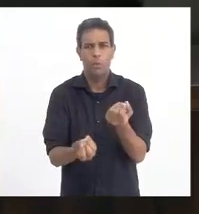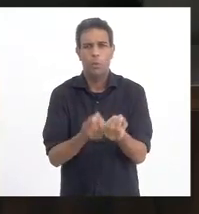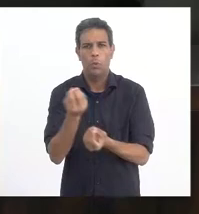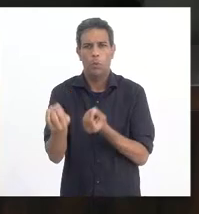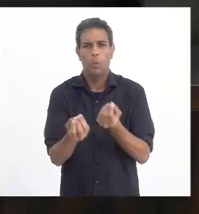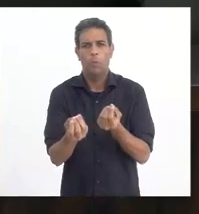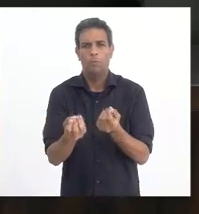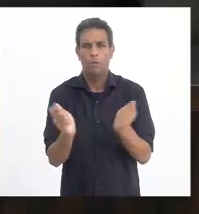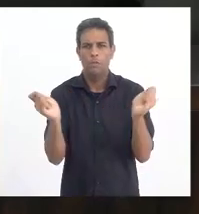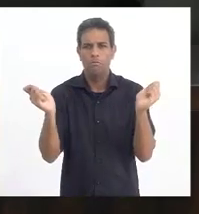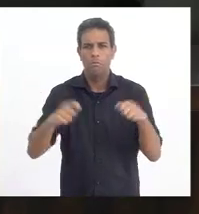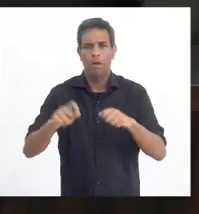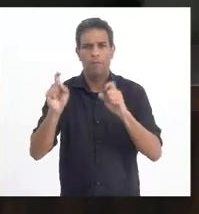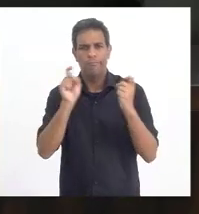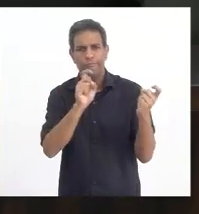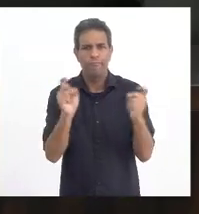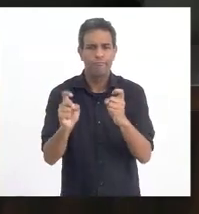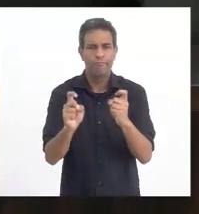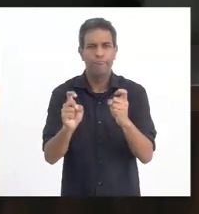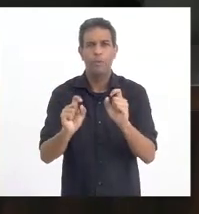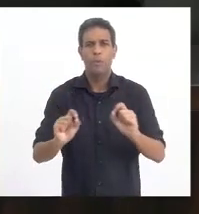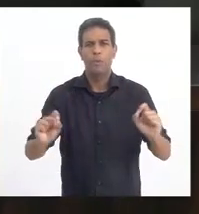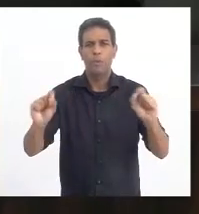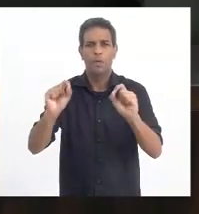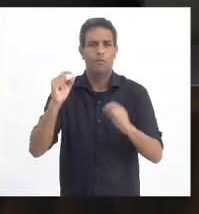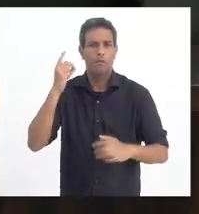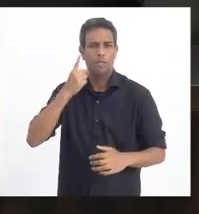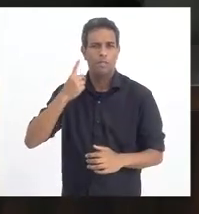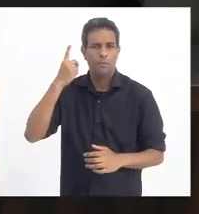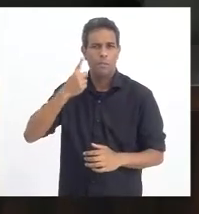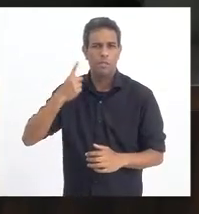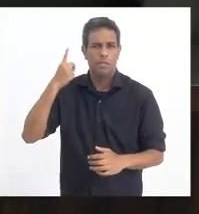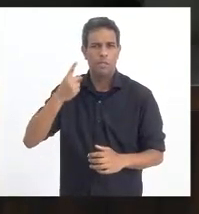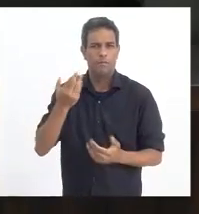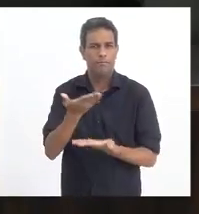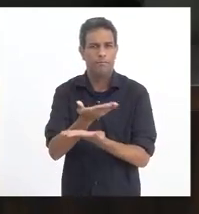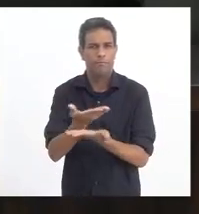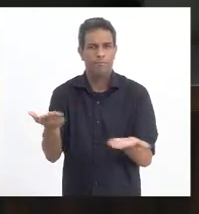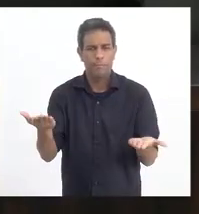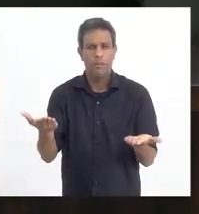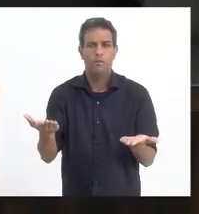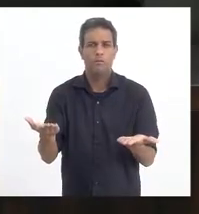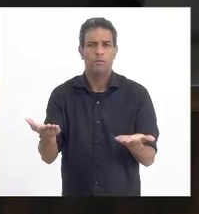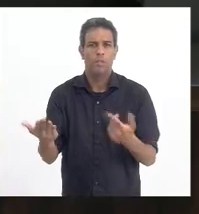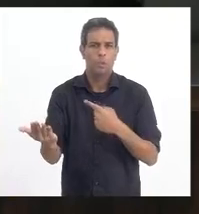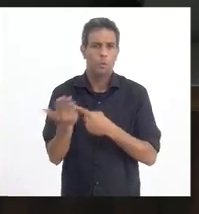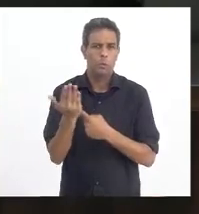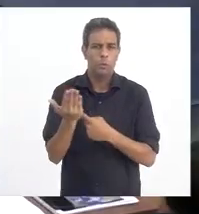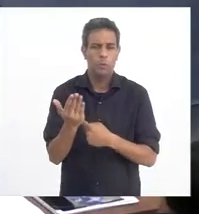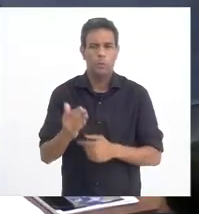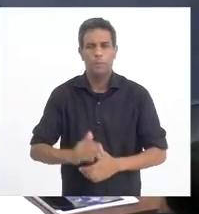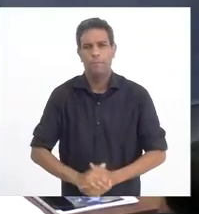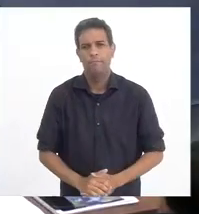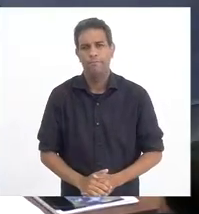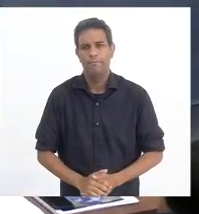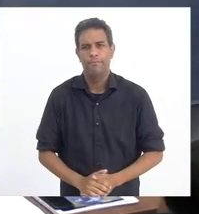o tema E aí os deputados que aqui quiserem daí Martha Rocha pode